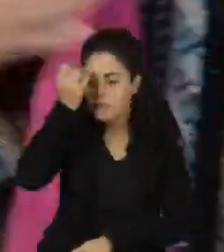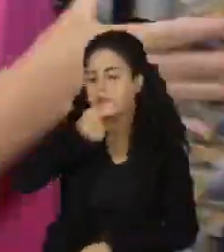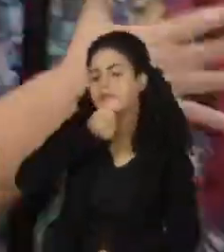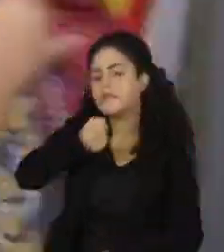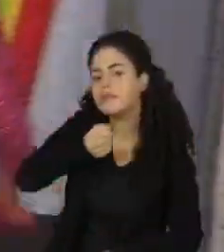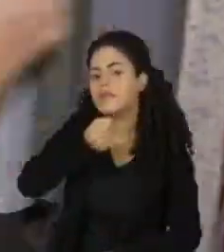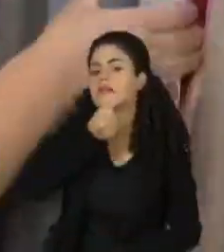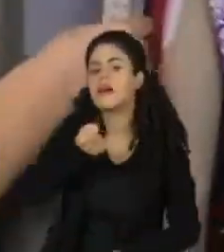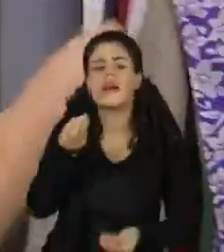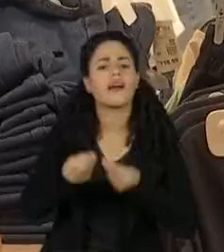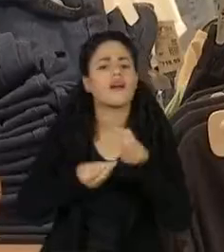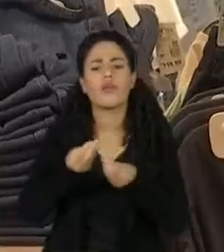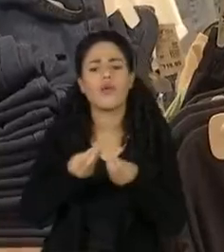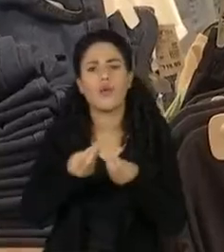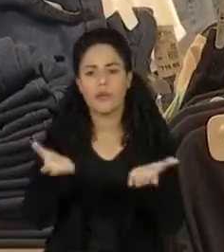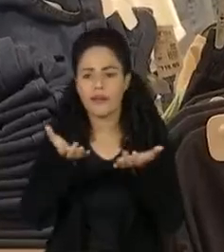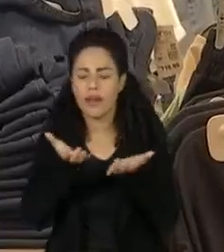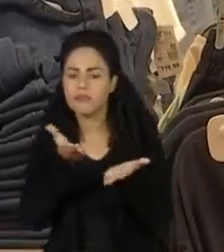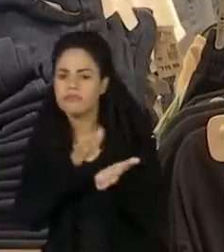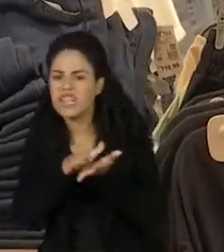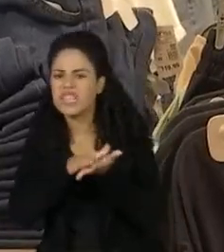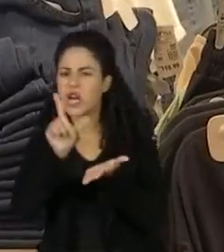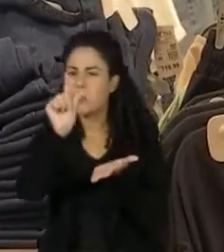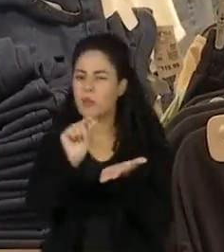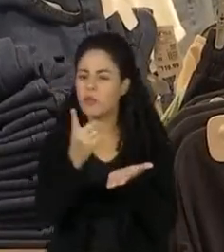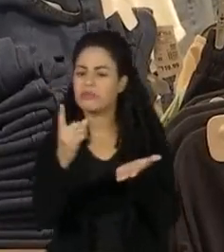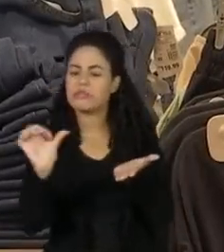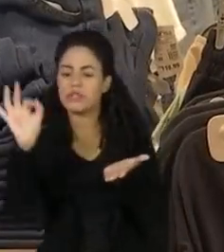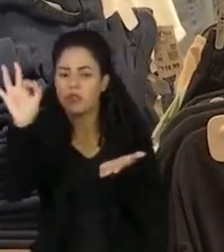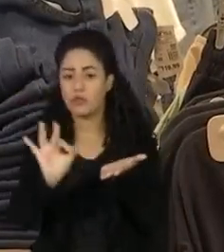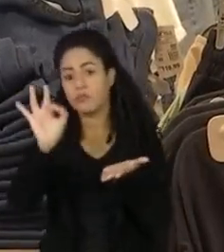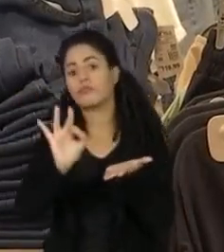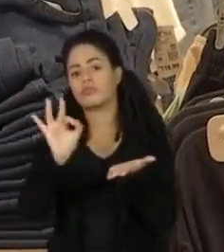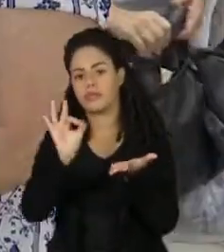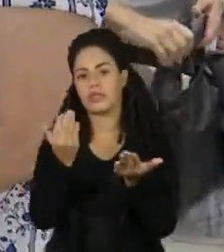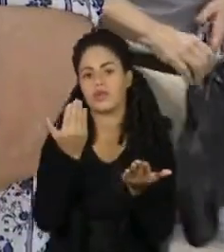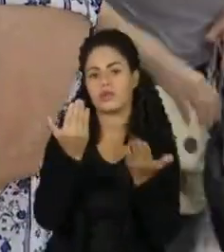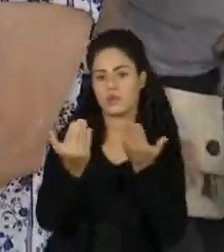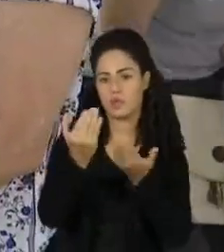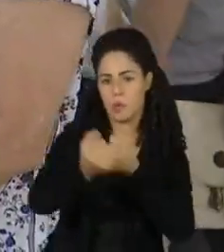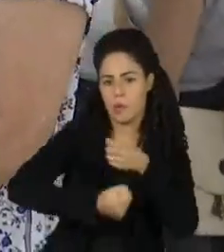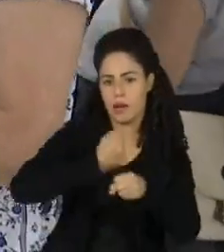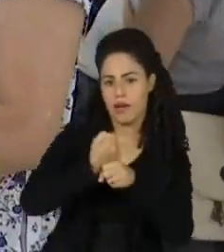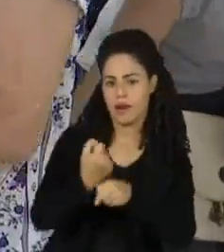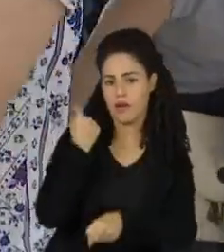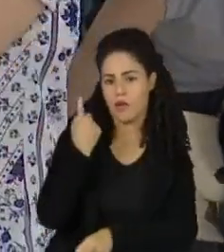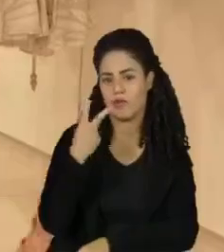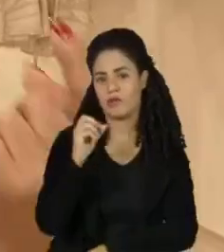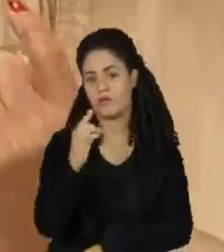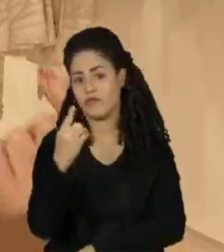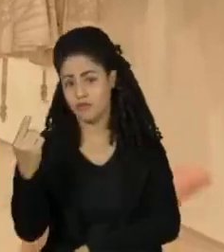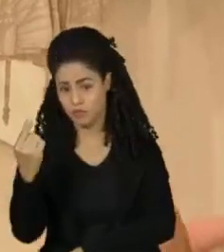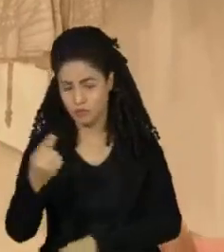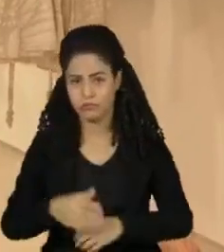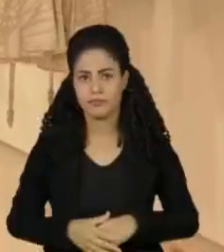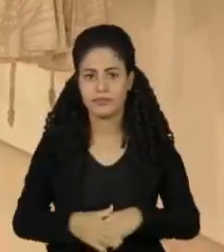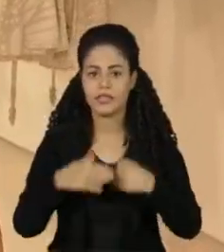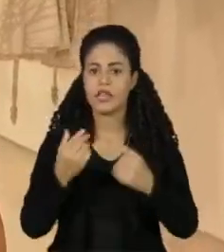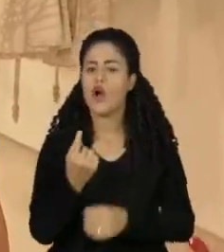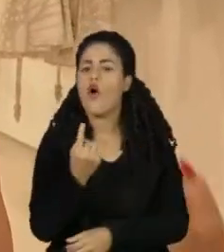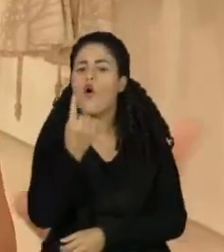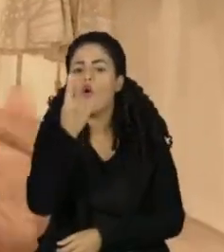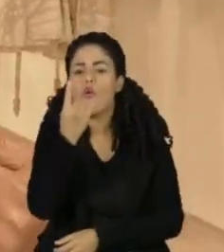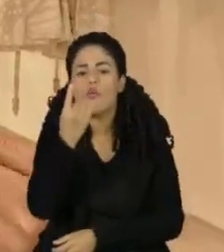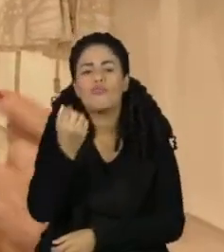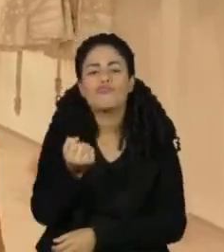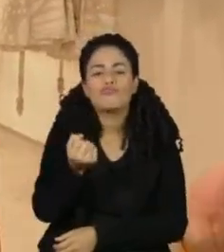entrevistados pretendem gastar menos. Uma alta de 19 pontos percentuais em relação a 2021. Eu só tenho um bisnetinho,